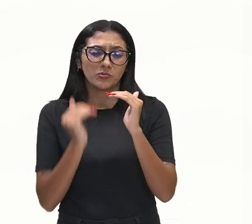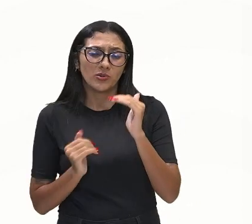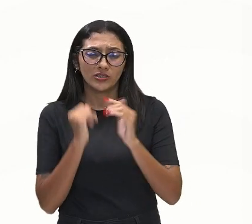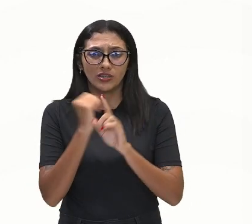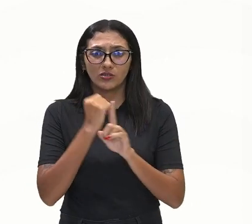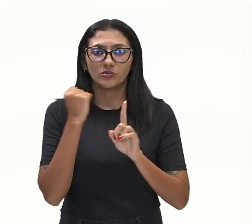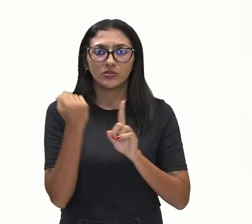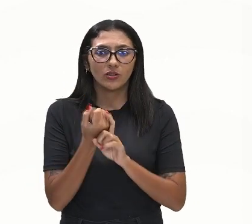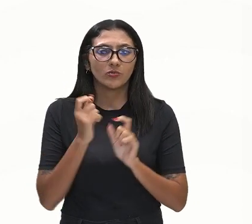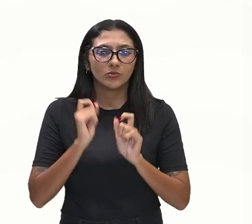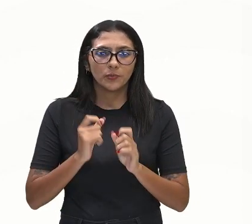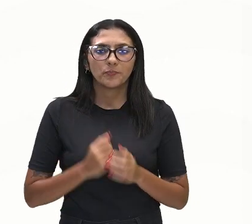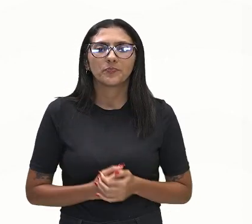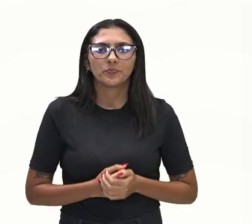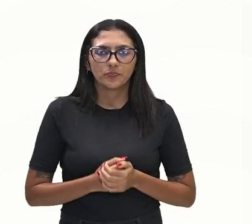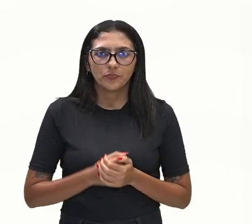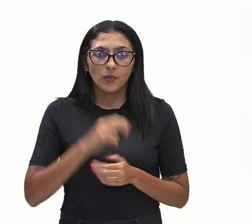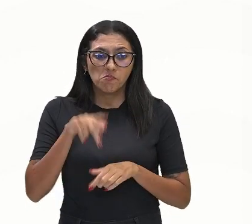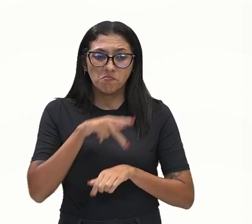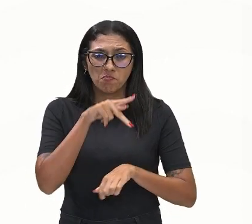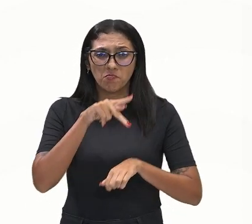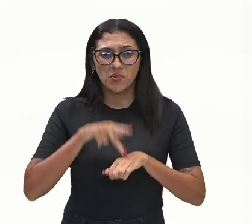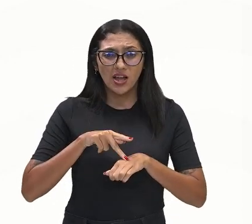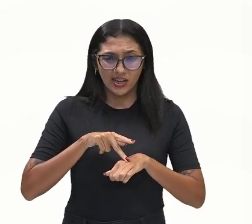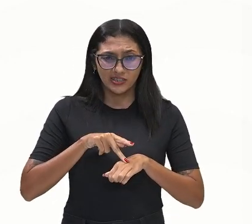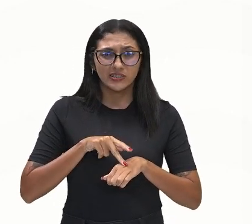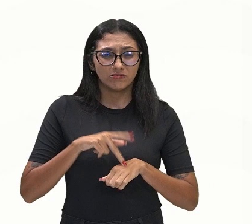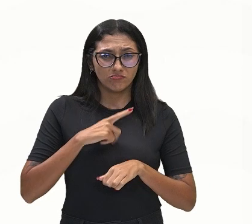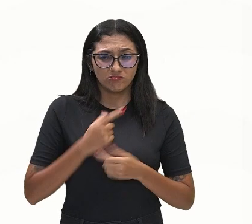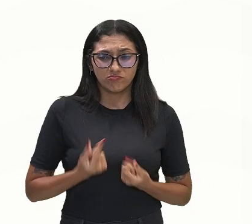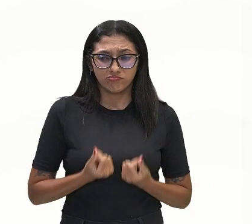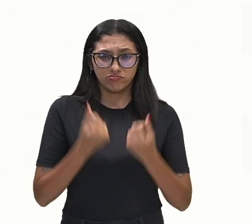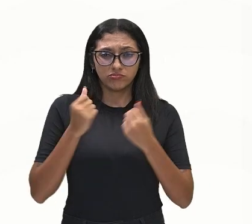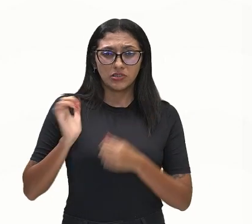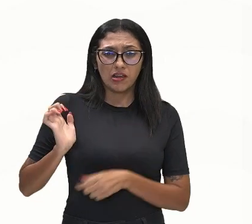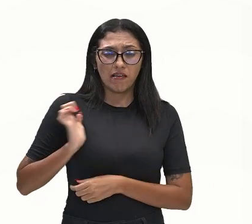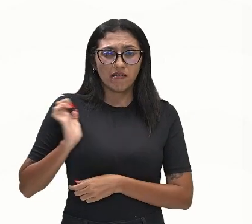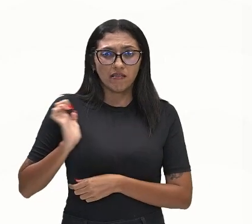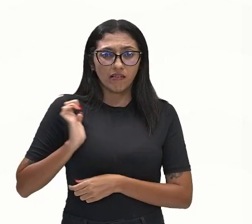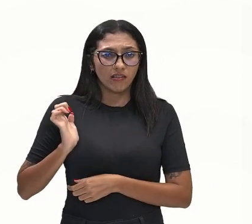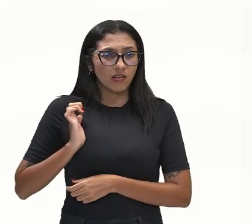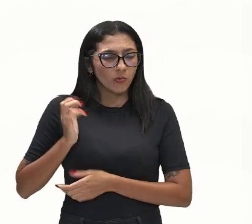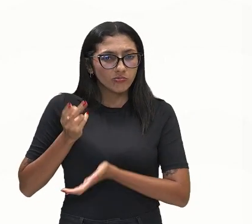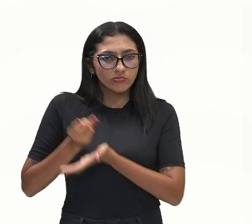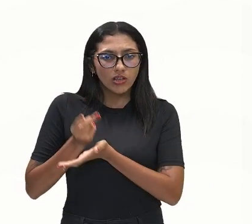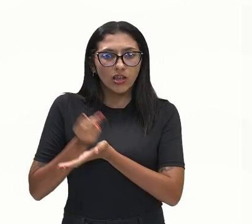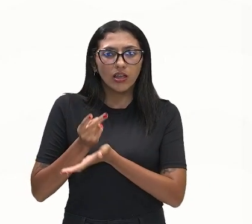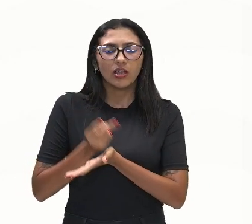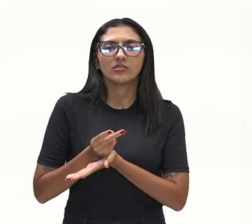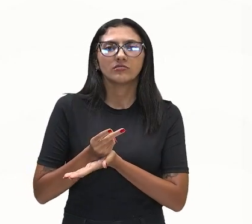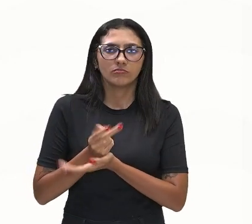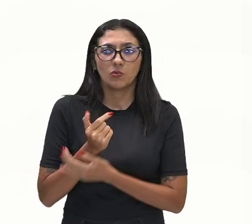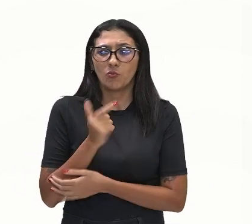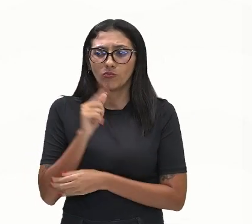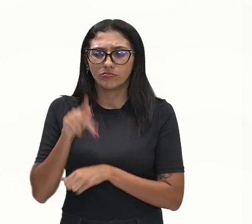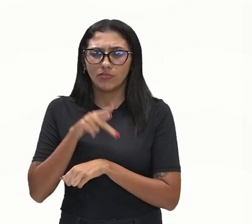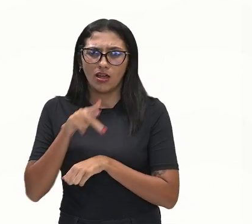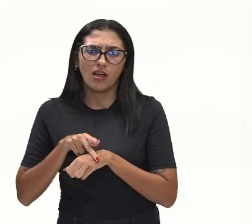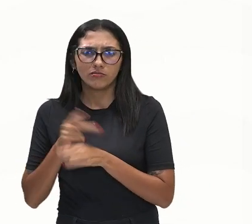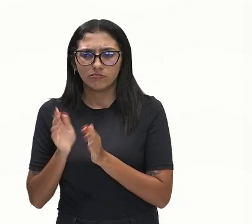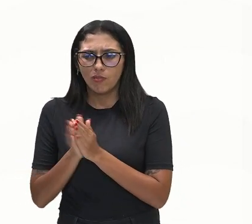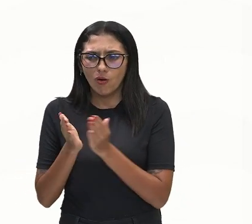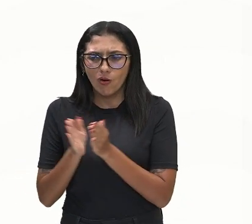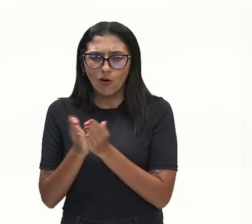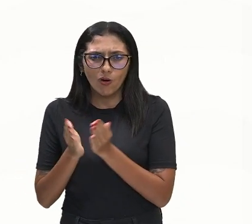que os países ricos vêm concentrando ainda mais as riquezas, ao passo que os países pobres não